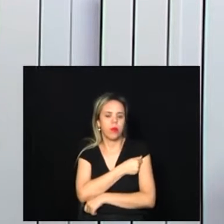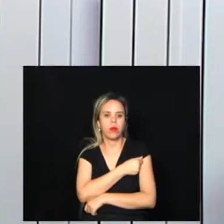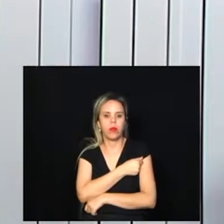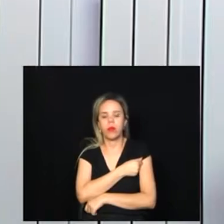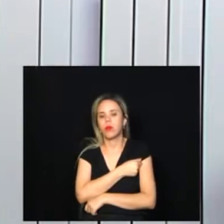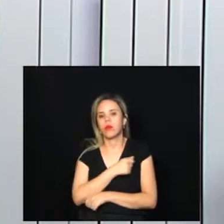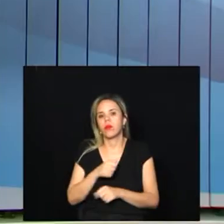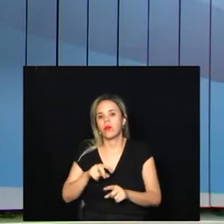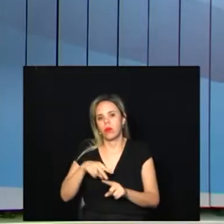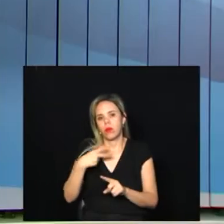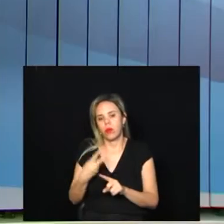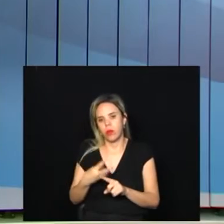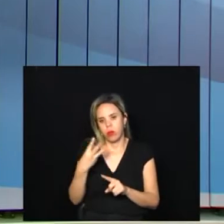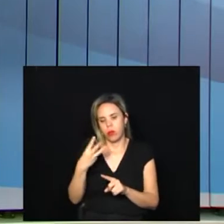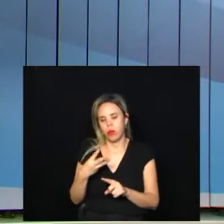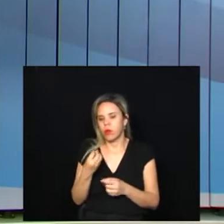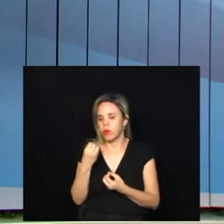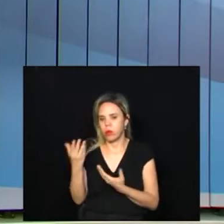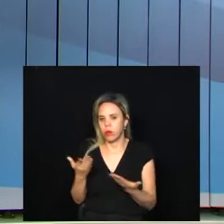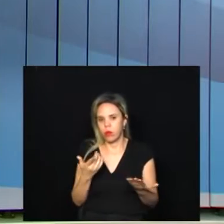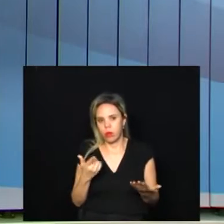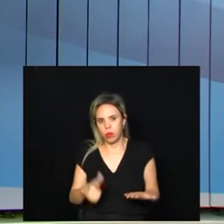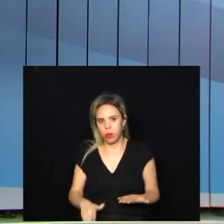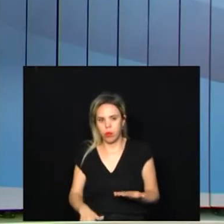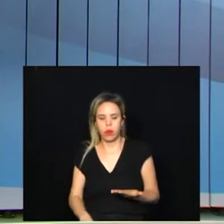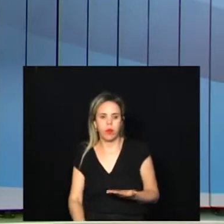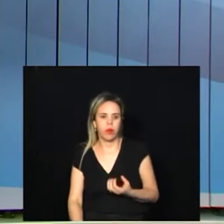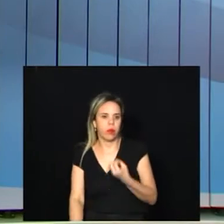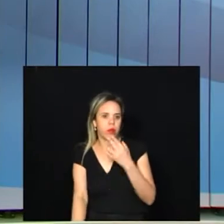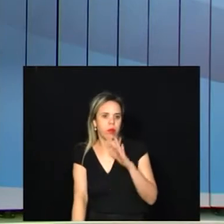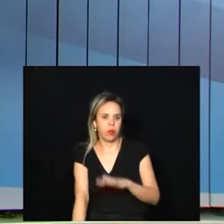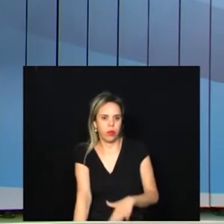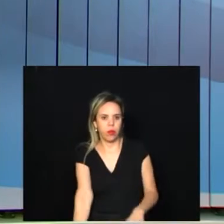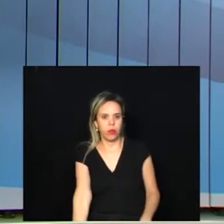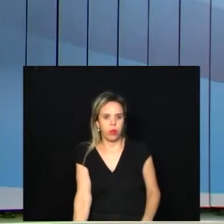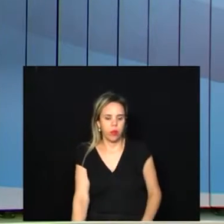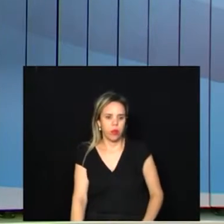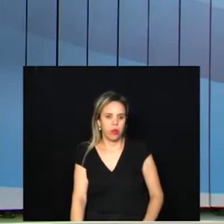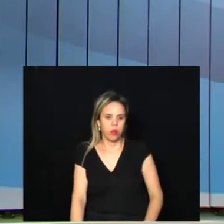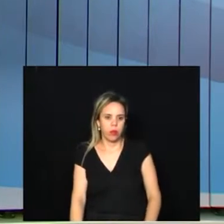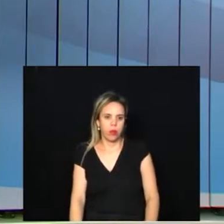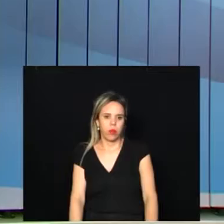de reforço. Seja bem-vinda mais uma vez e boa tarde.